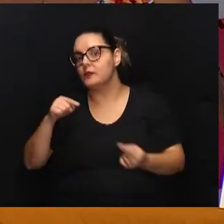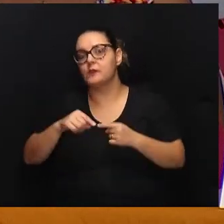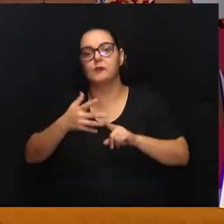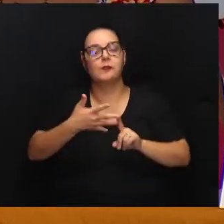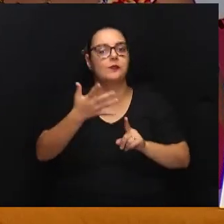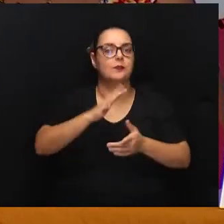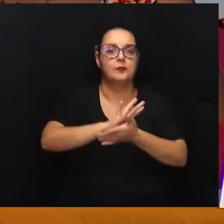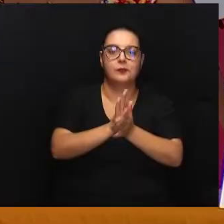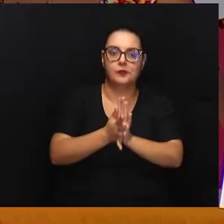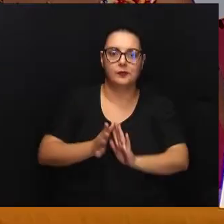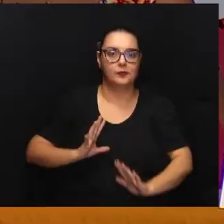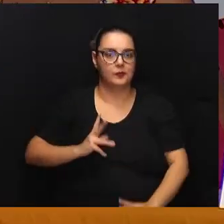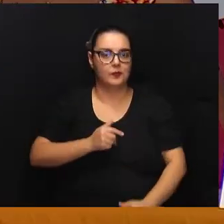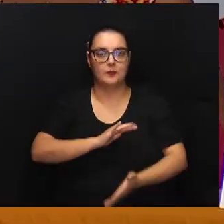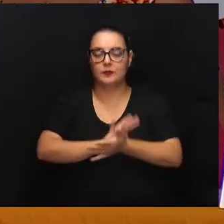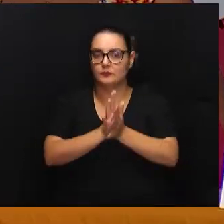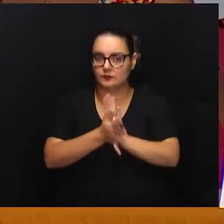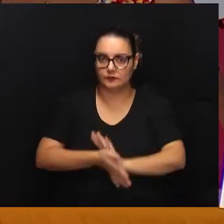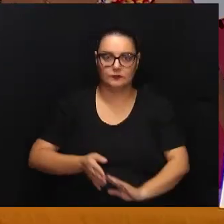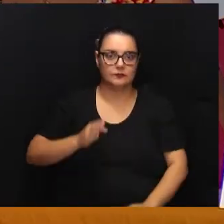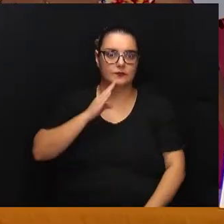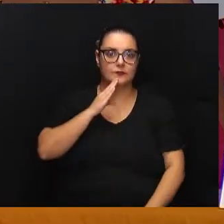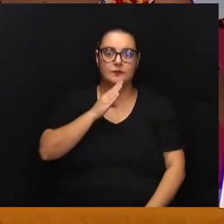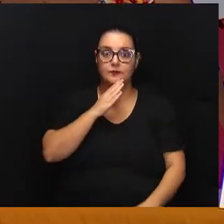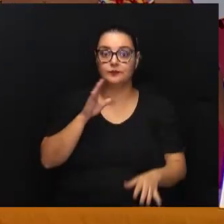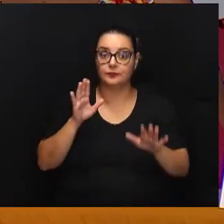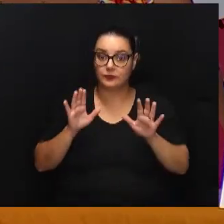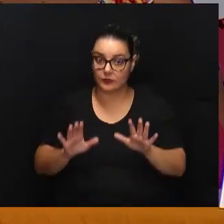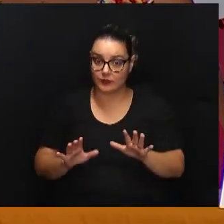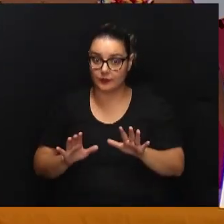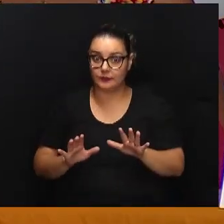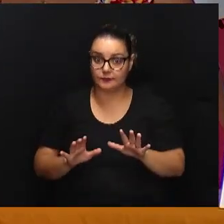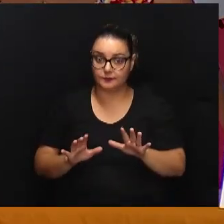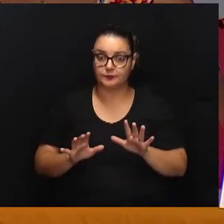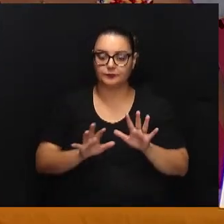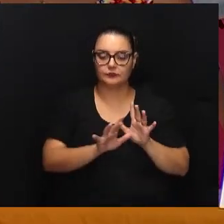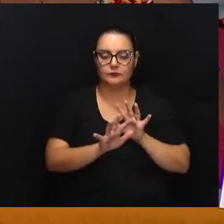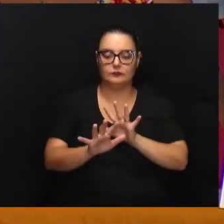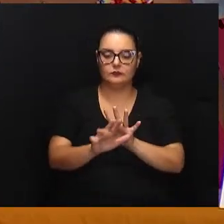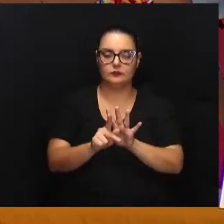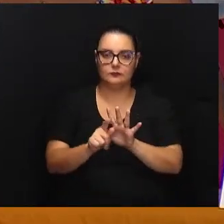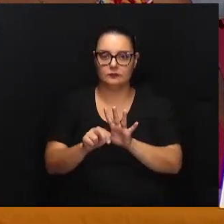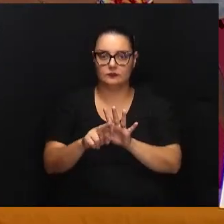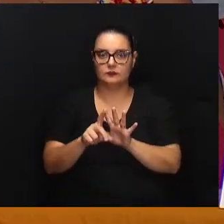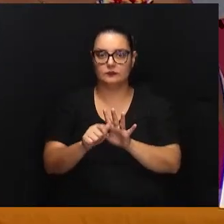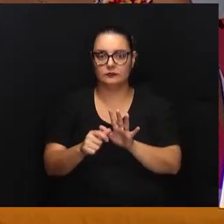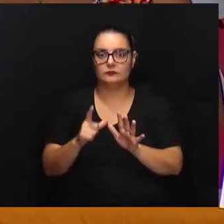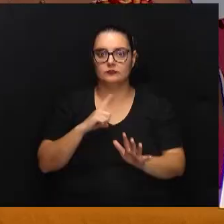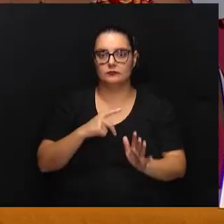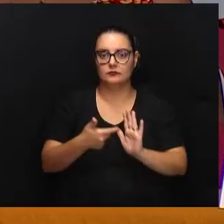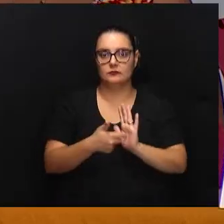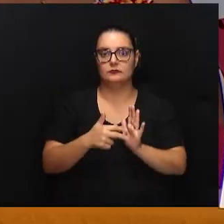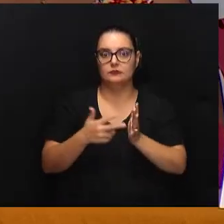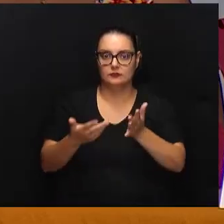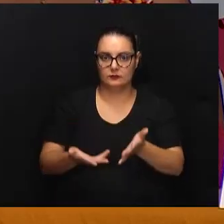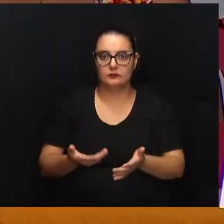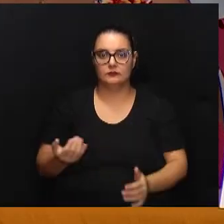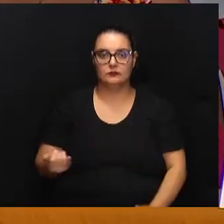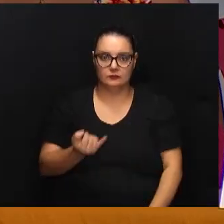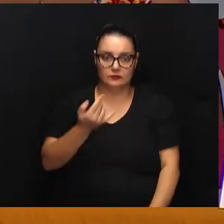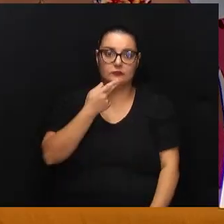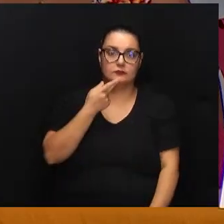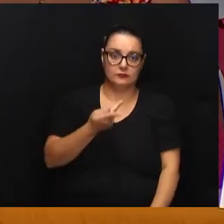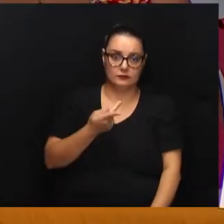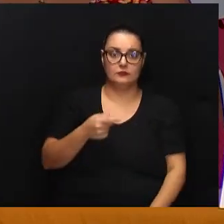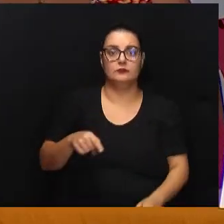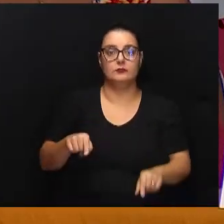várias, contra a homofobia, transfobia, em bares, mas a parada teve esse